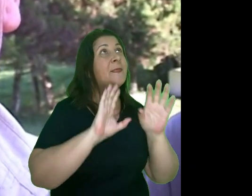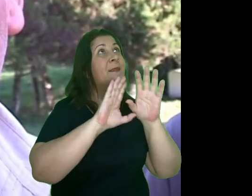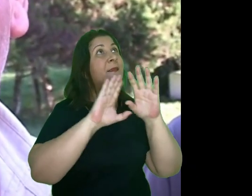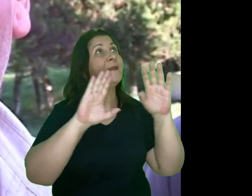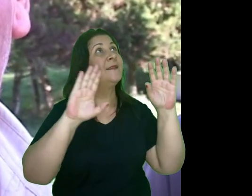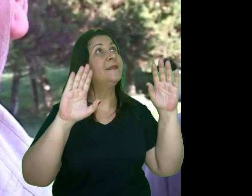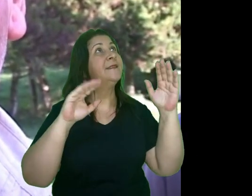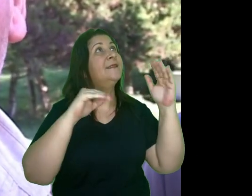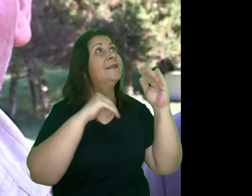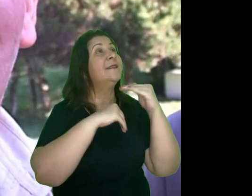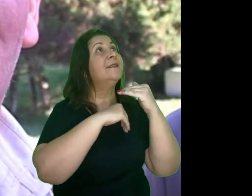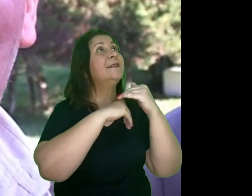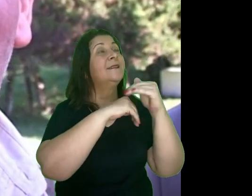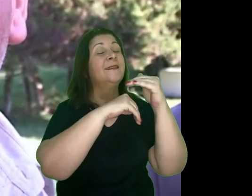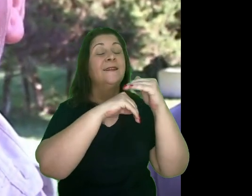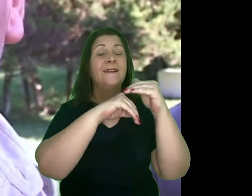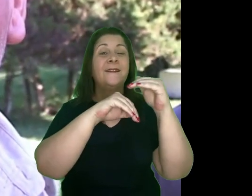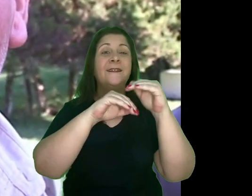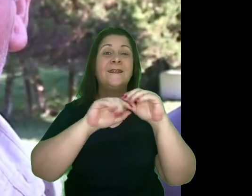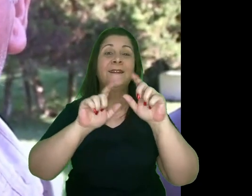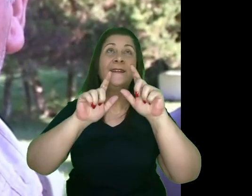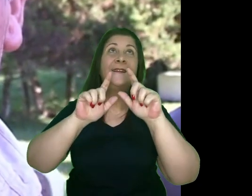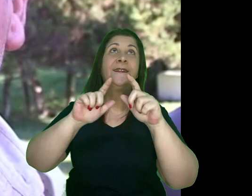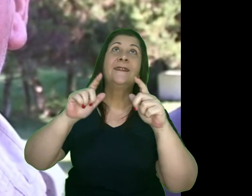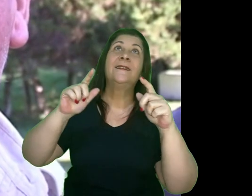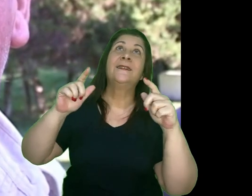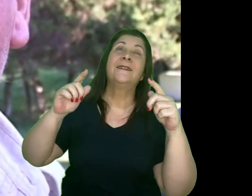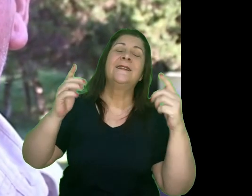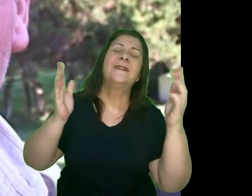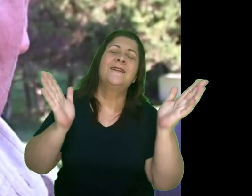veio chamar, oi, na maior